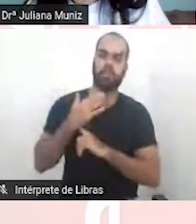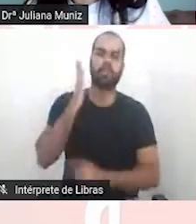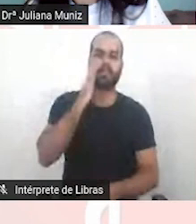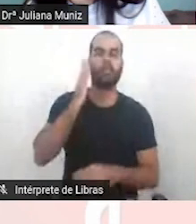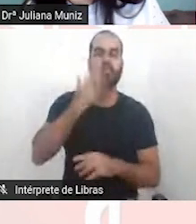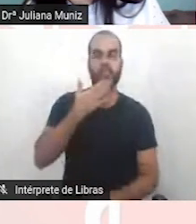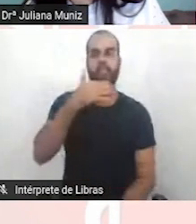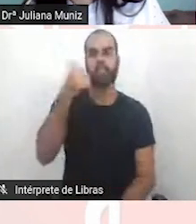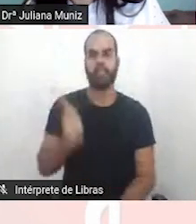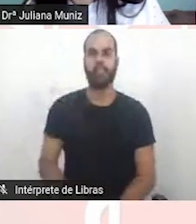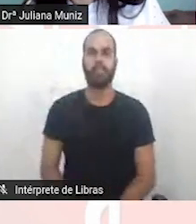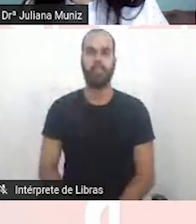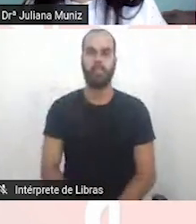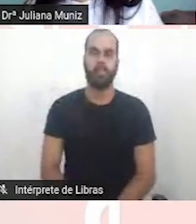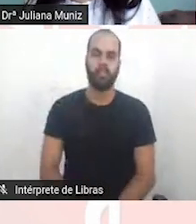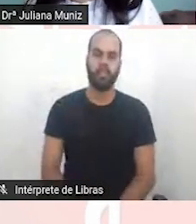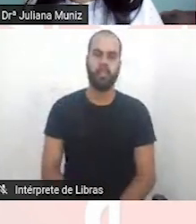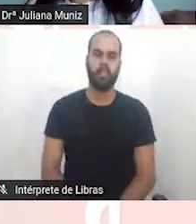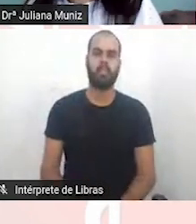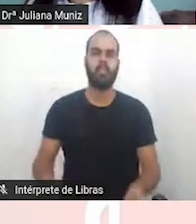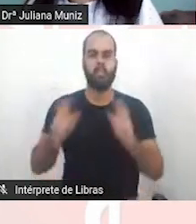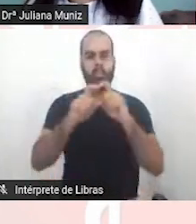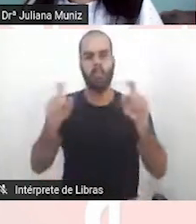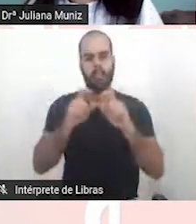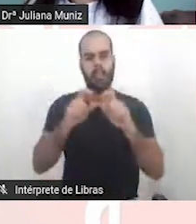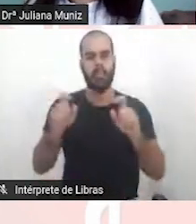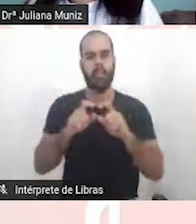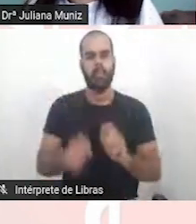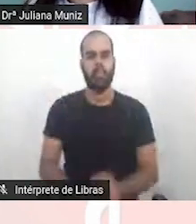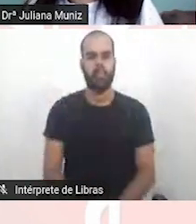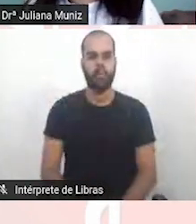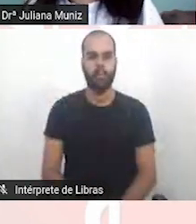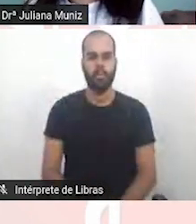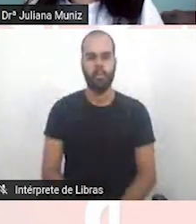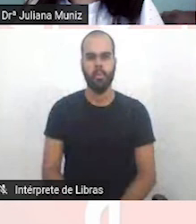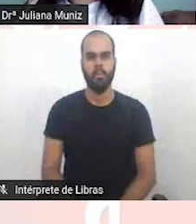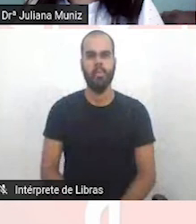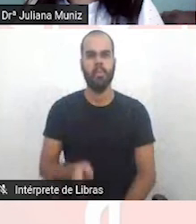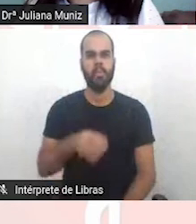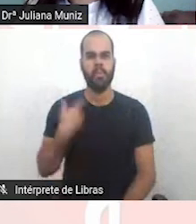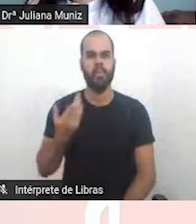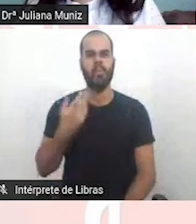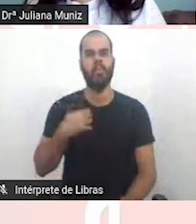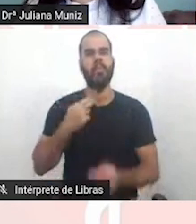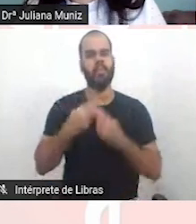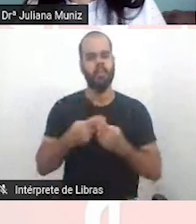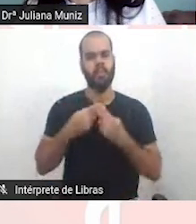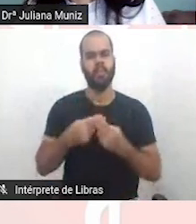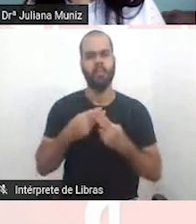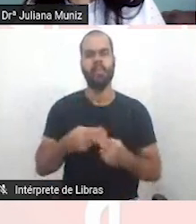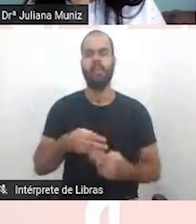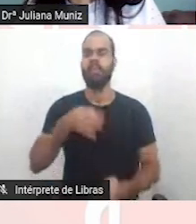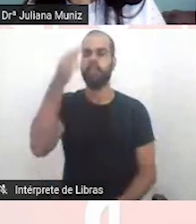Então, a New English publicou essa frase aí, para a gente tolerar essas incertezas, né? Porque a gente,